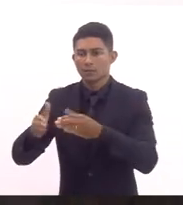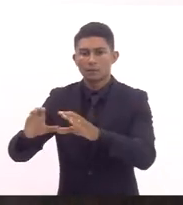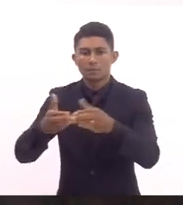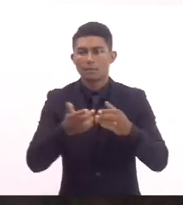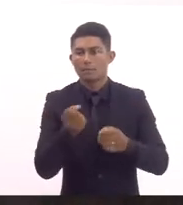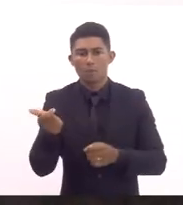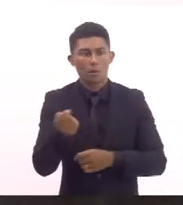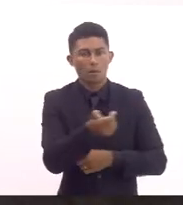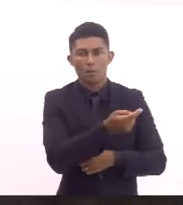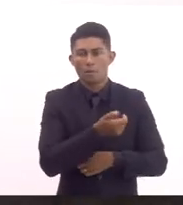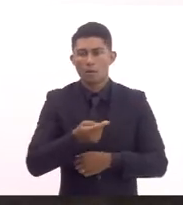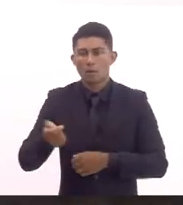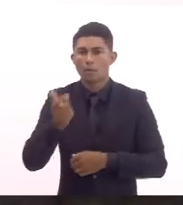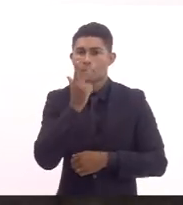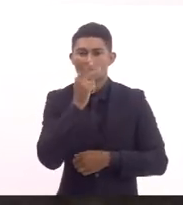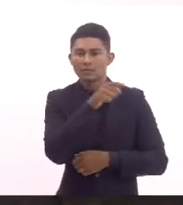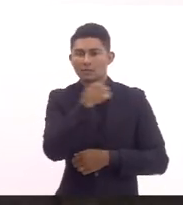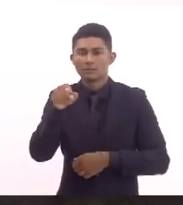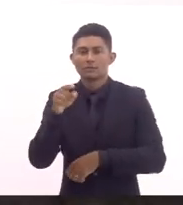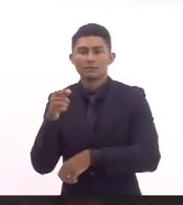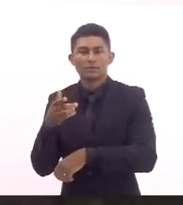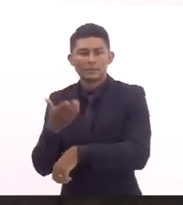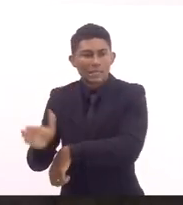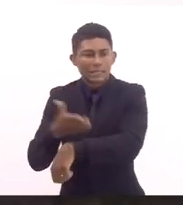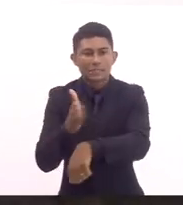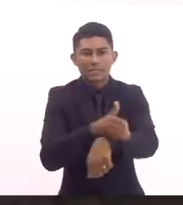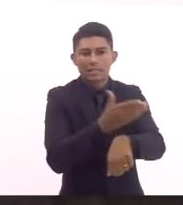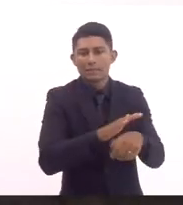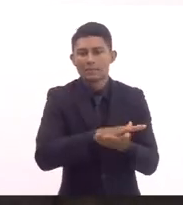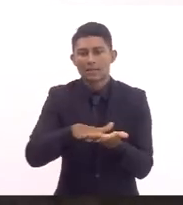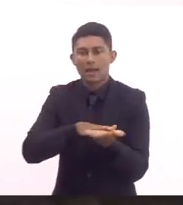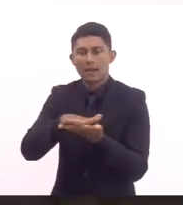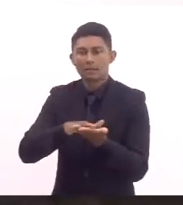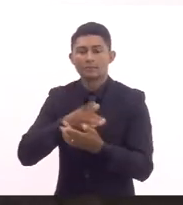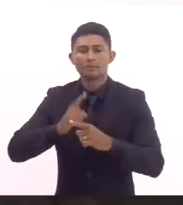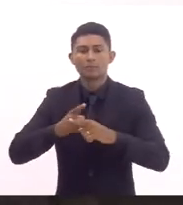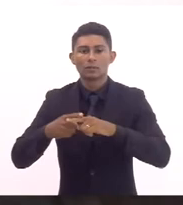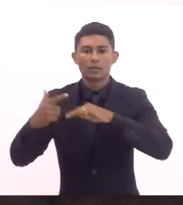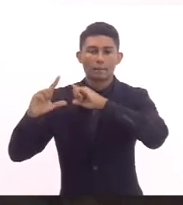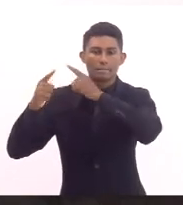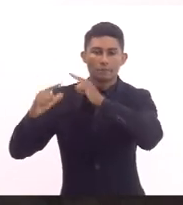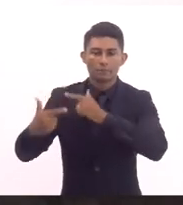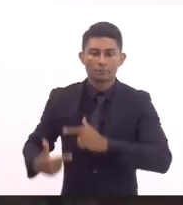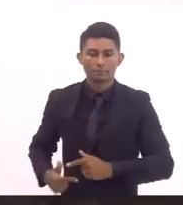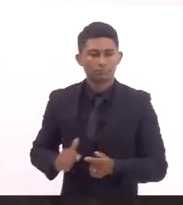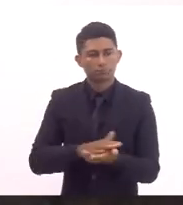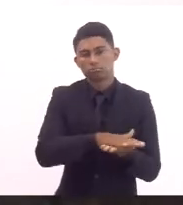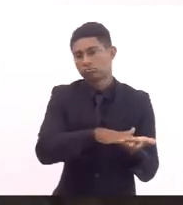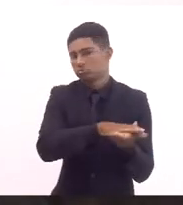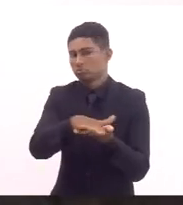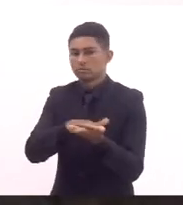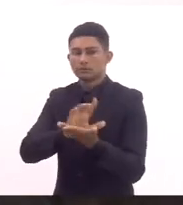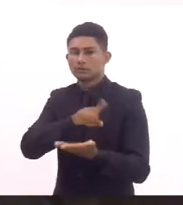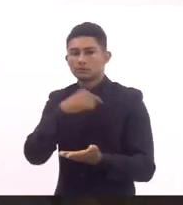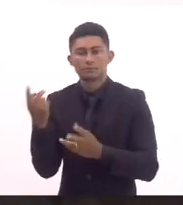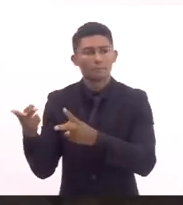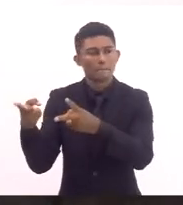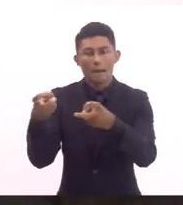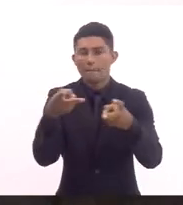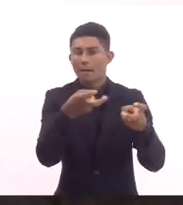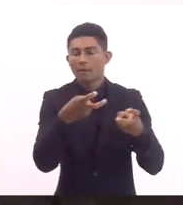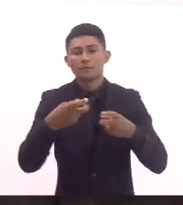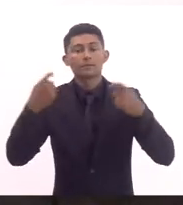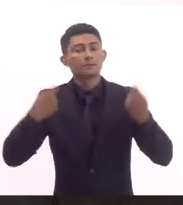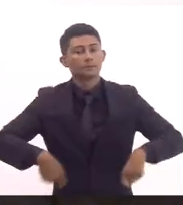capacitados ou não treinadas Não por culpa deles mas porque tem muito pouco a tradição de informação nesse cenário E aí o que a gente percebeu que a gente